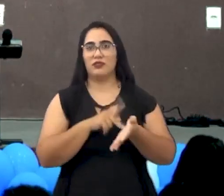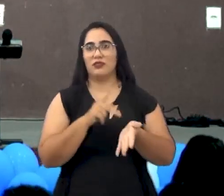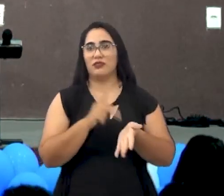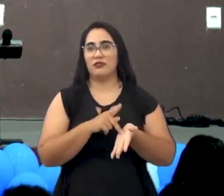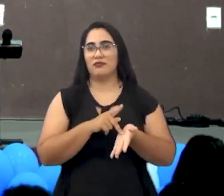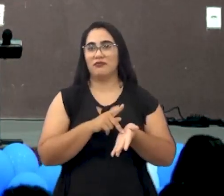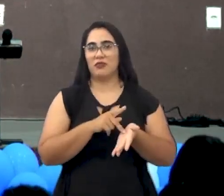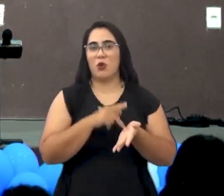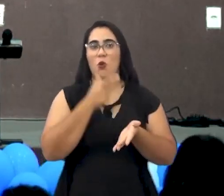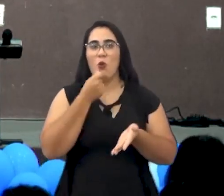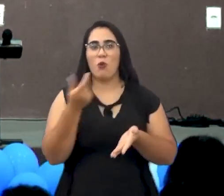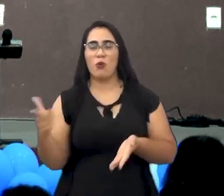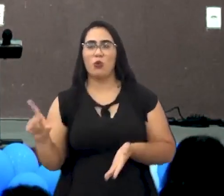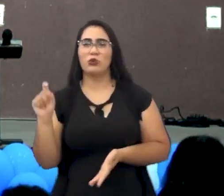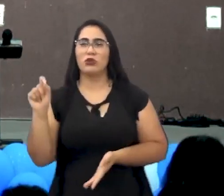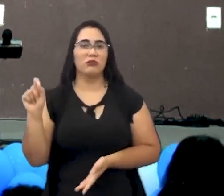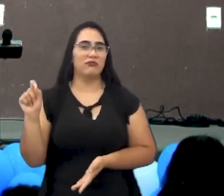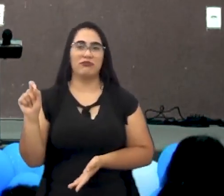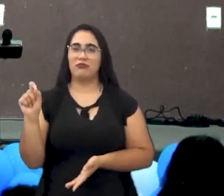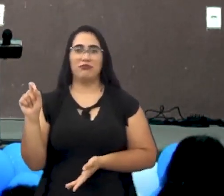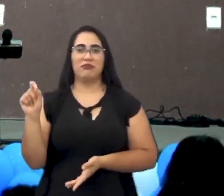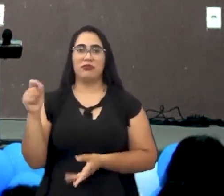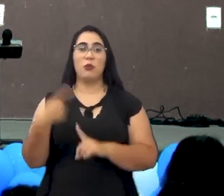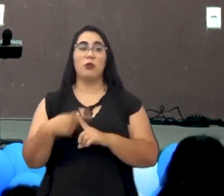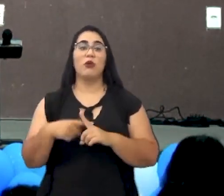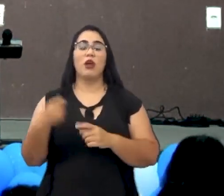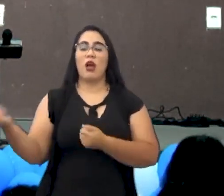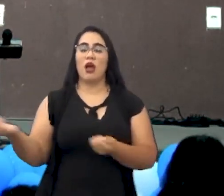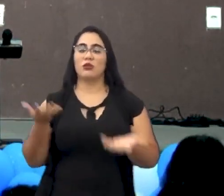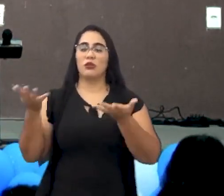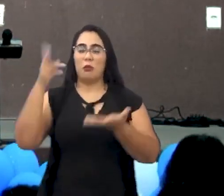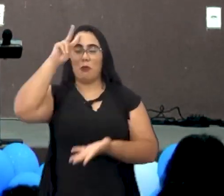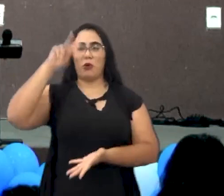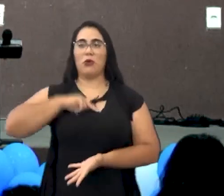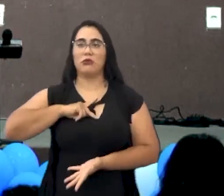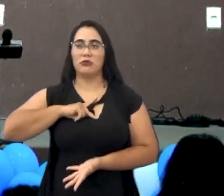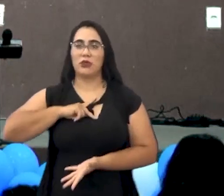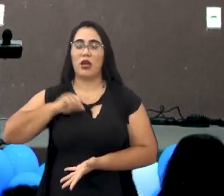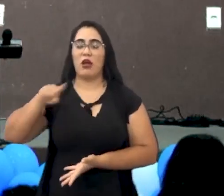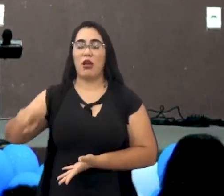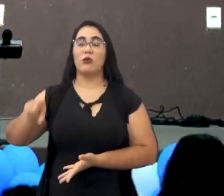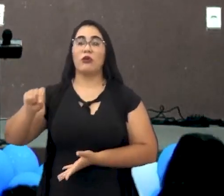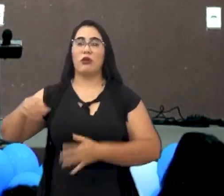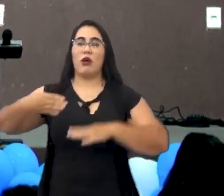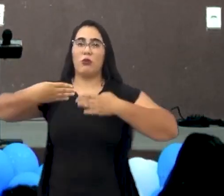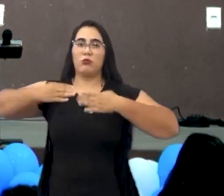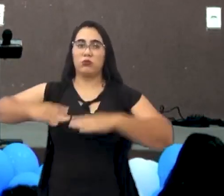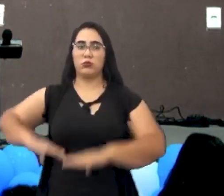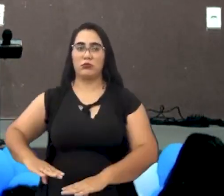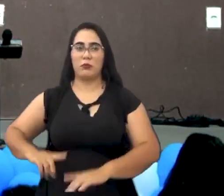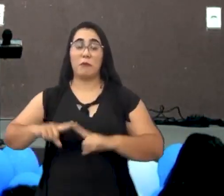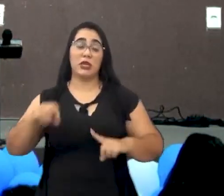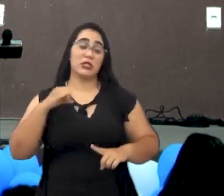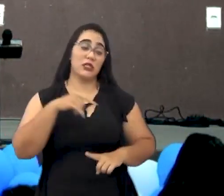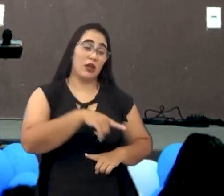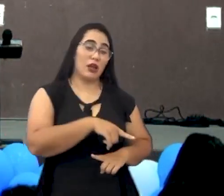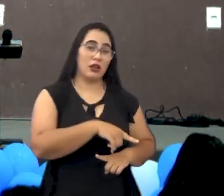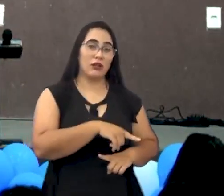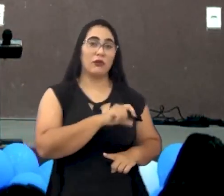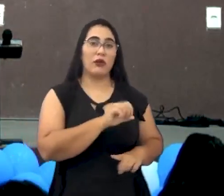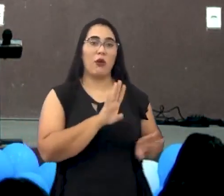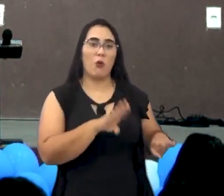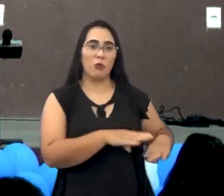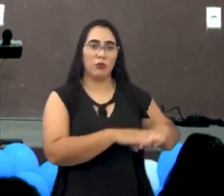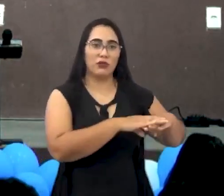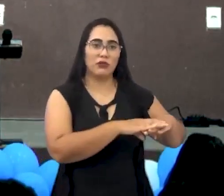não aquele. Porque todo o que se exaltar será humilhado, mas o que se humilha será exaltado. Aí tem gente que distorce esse texto, viu